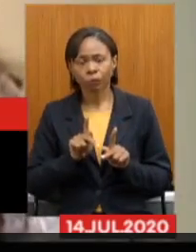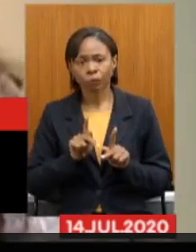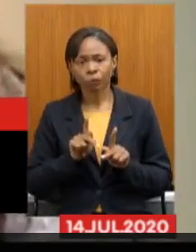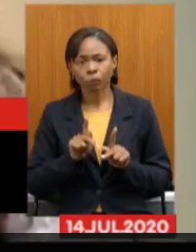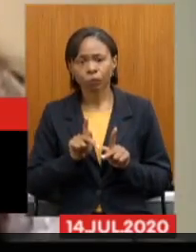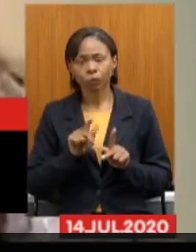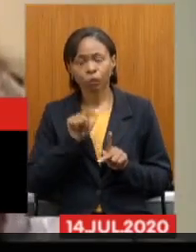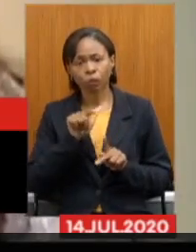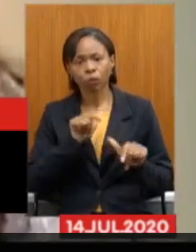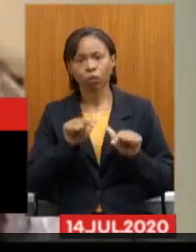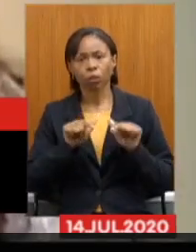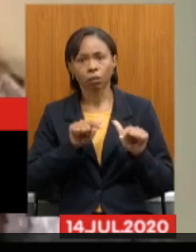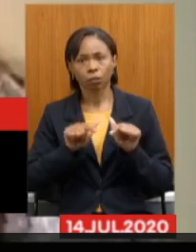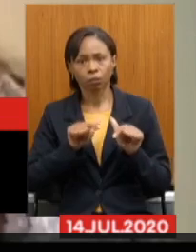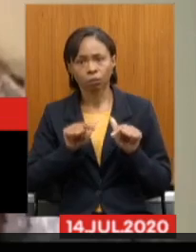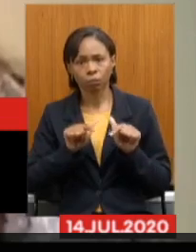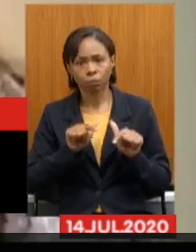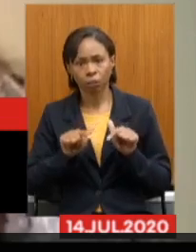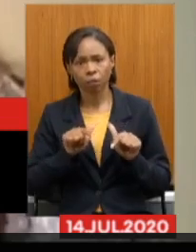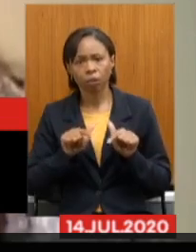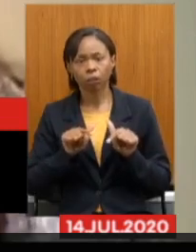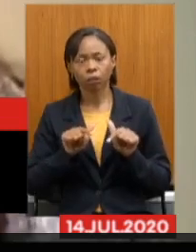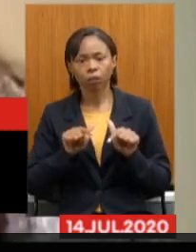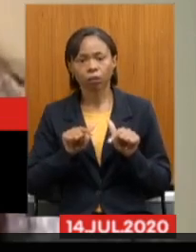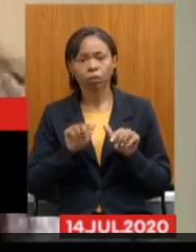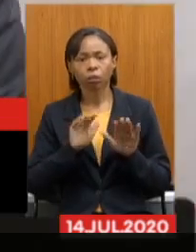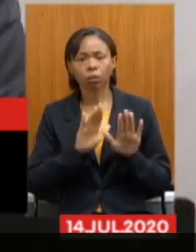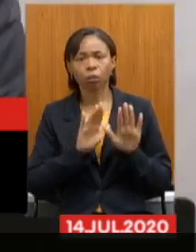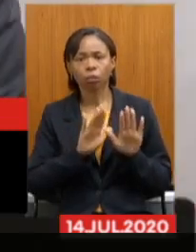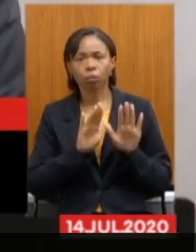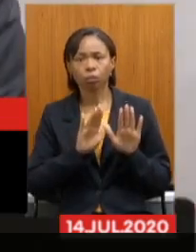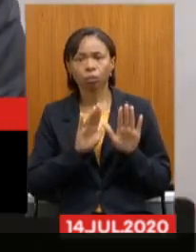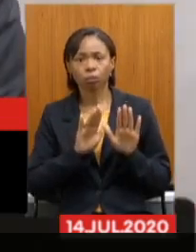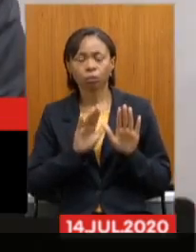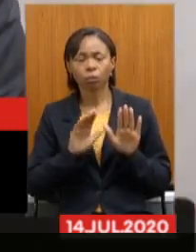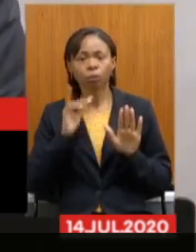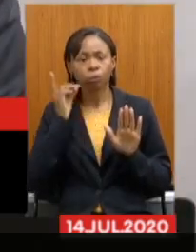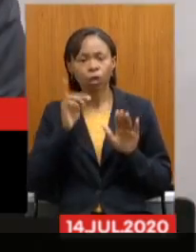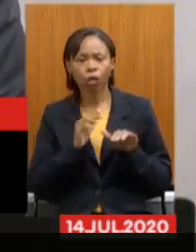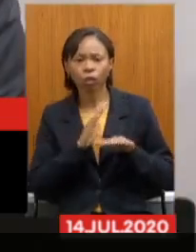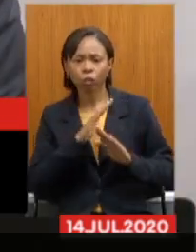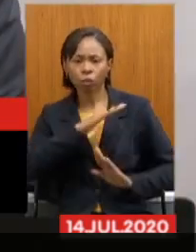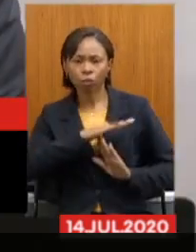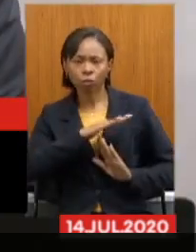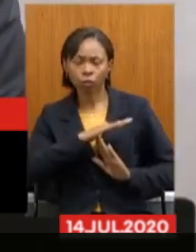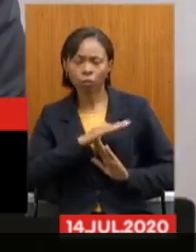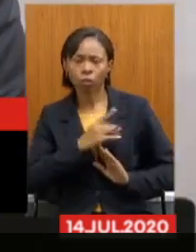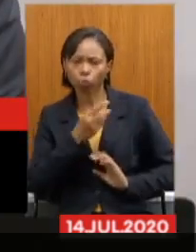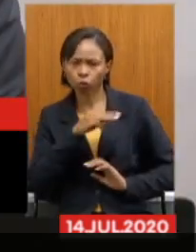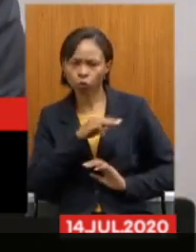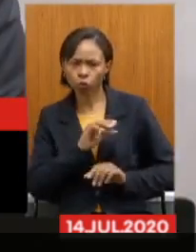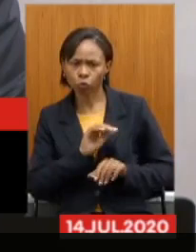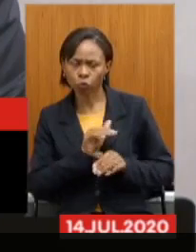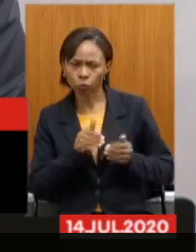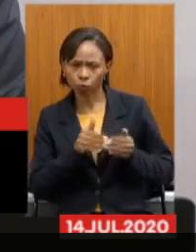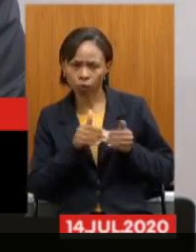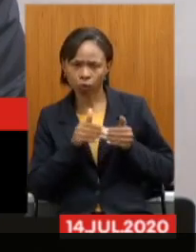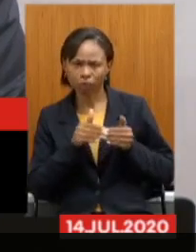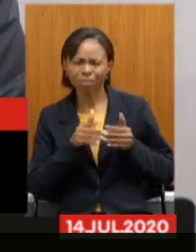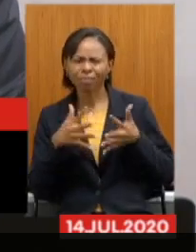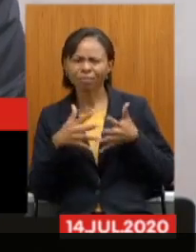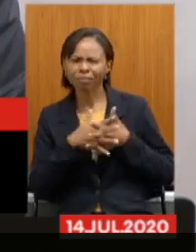seu trabalho, da forma como você tem feito com seriedade. Deputada Celise, só um minuto. Deputada Celise, está